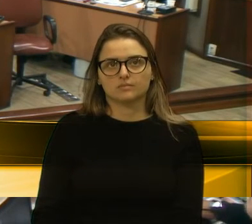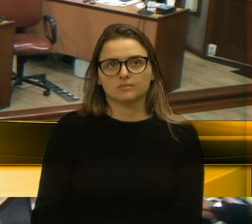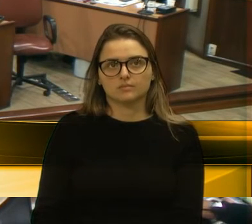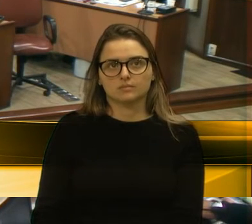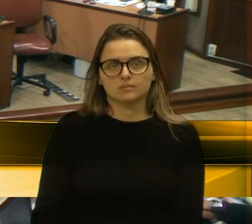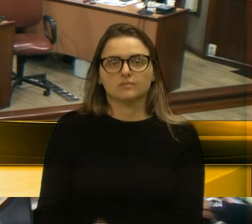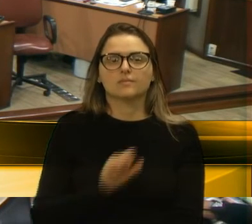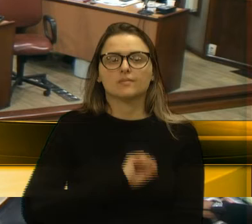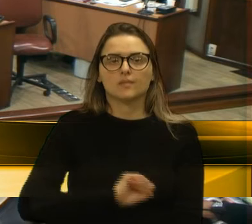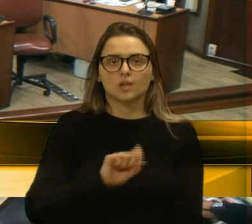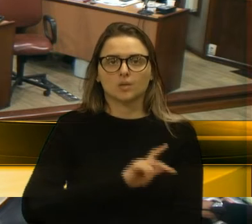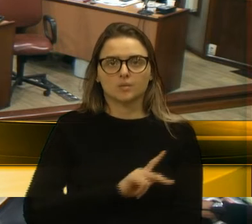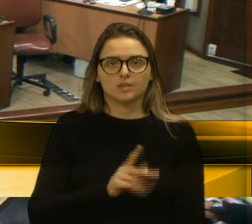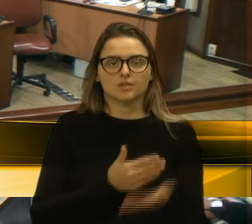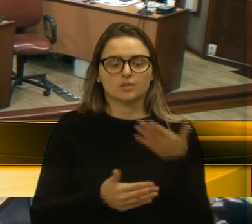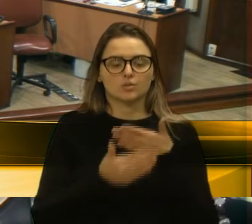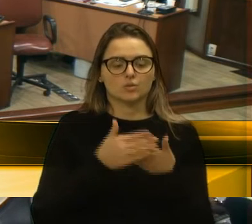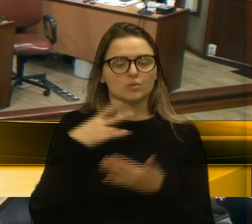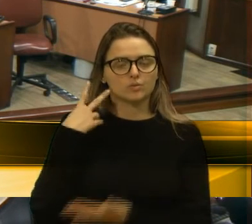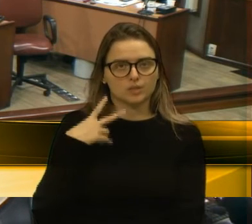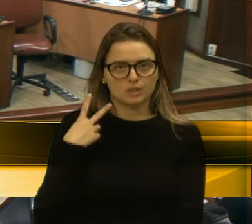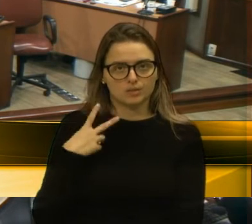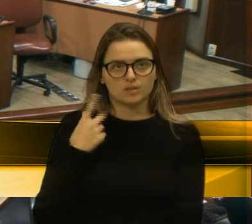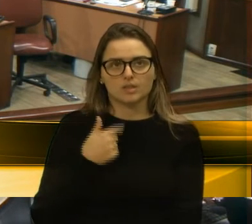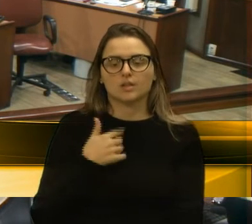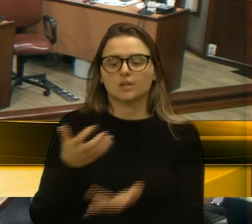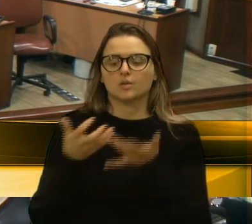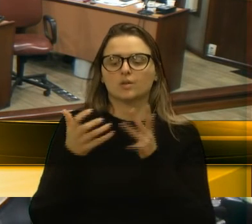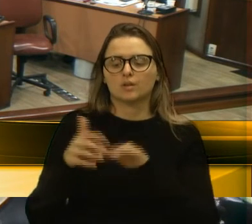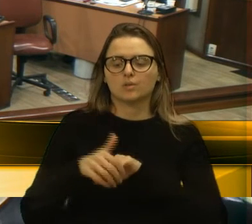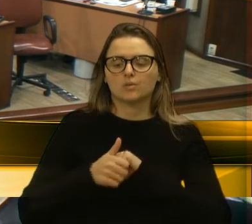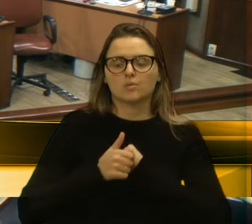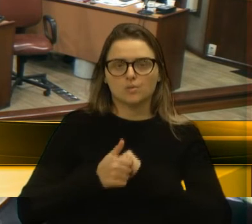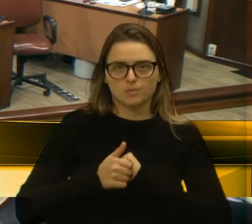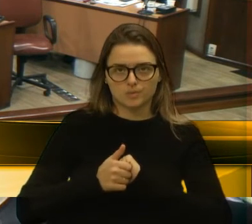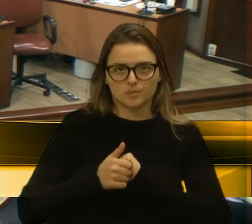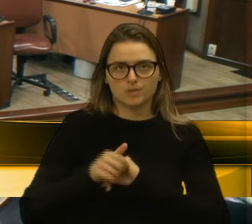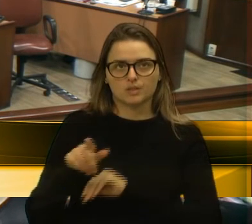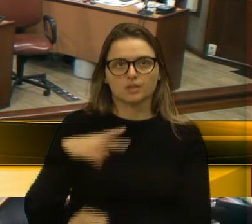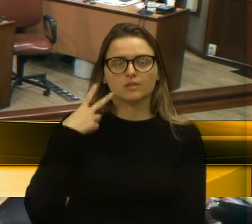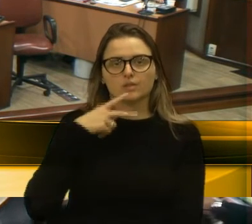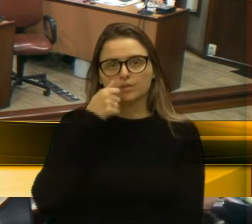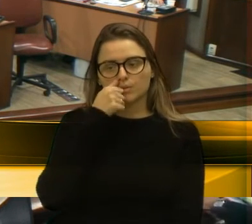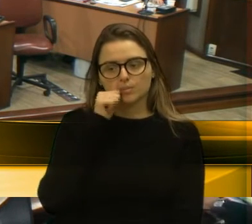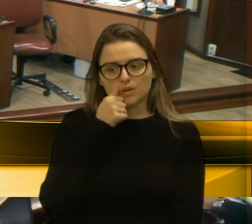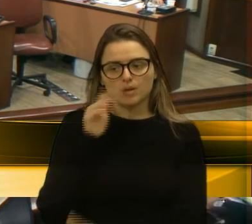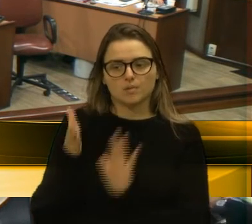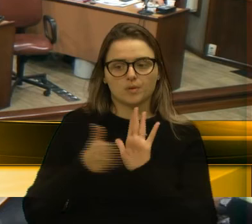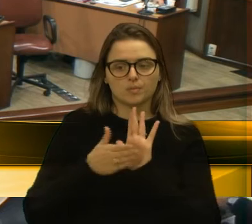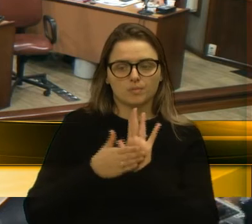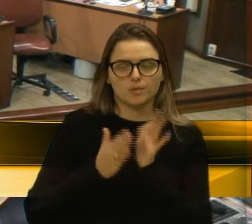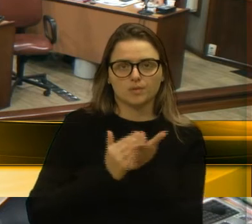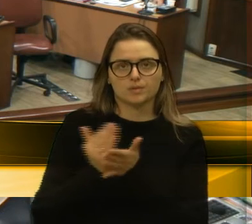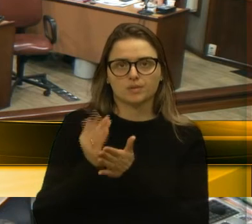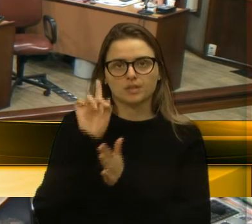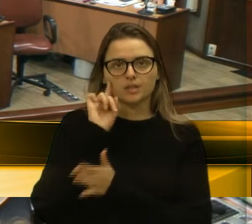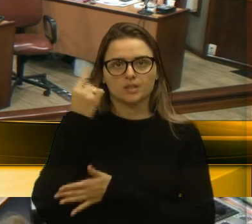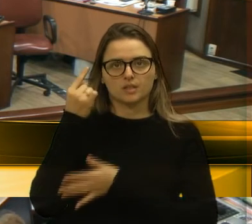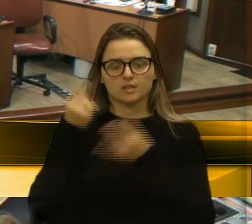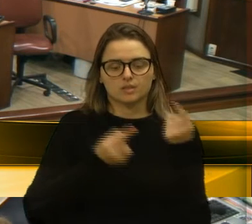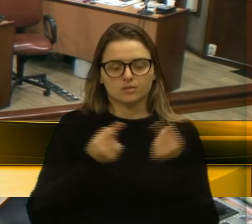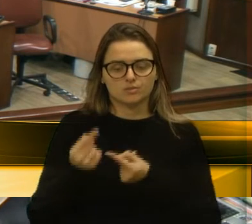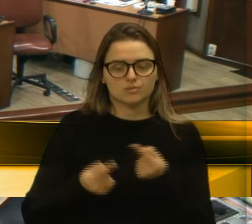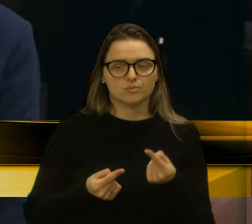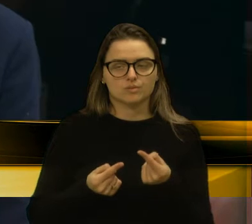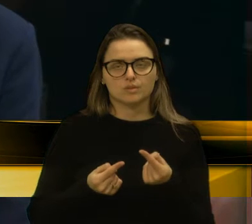Senhor presidente, nobres pares, primeiro quero cumprimentar a vereadora Paula pela iniciativa de trazer esse assunto para o debate